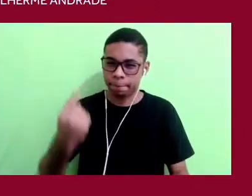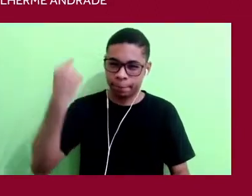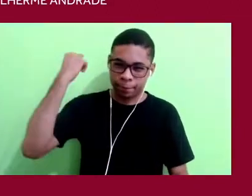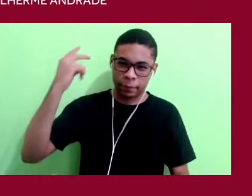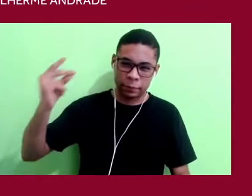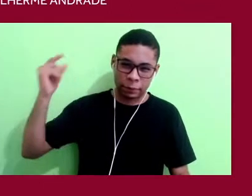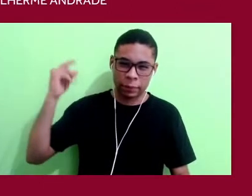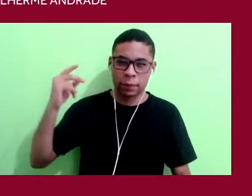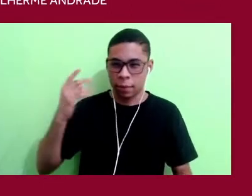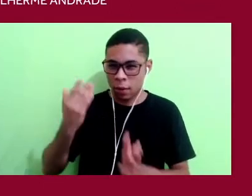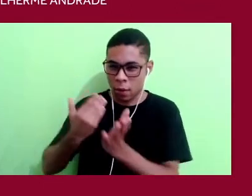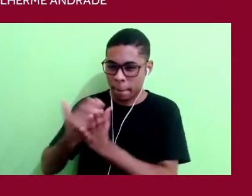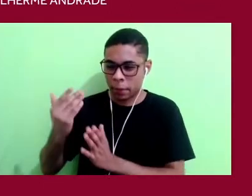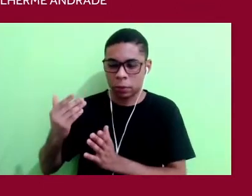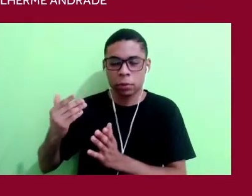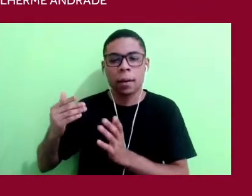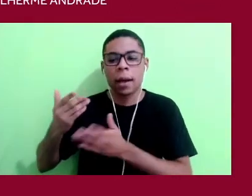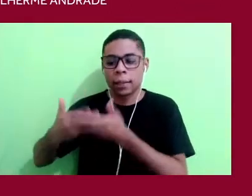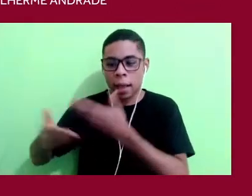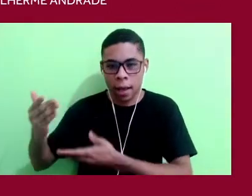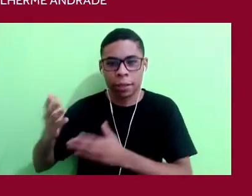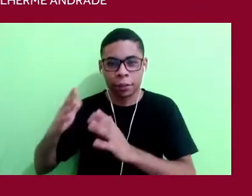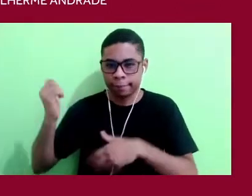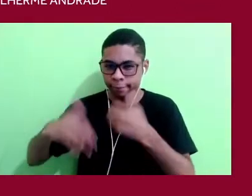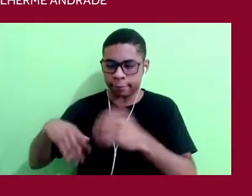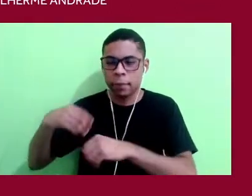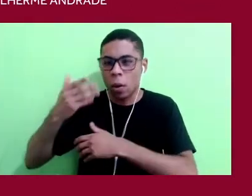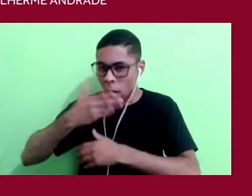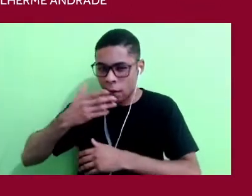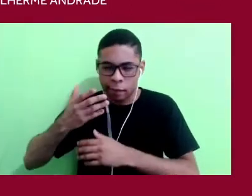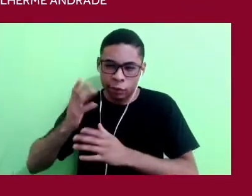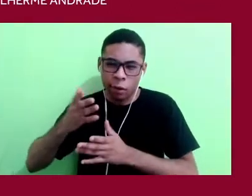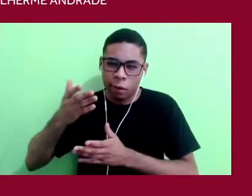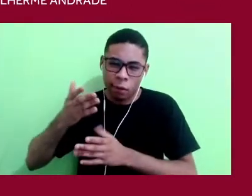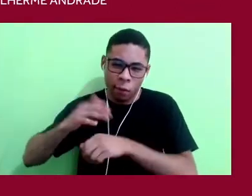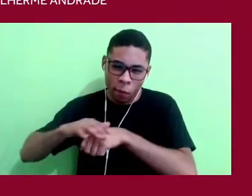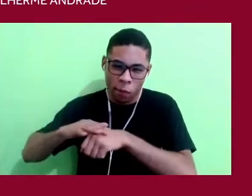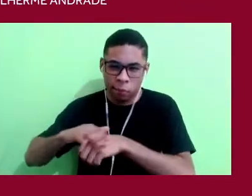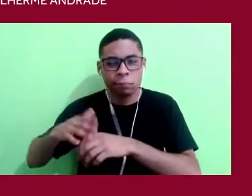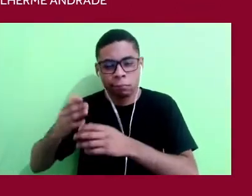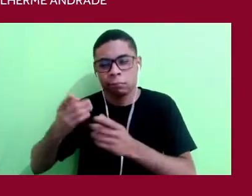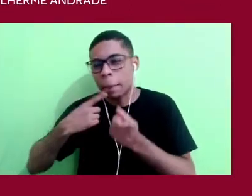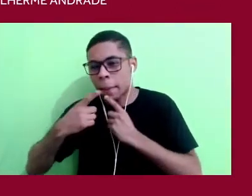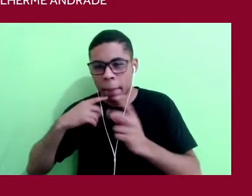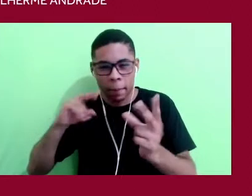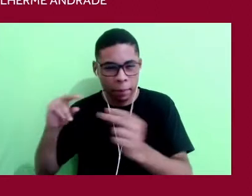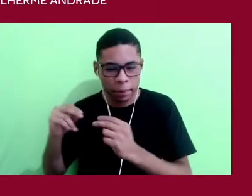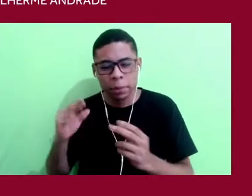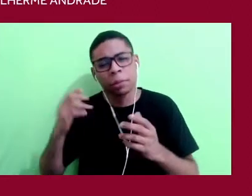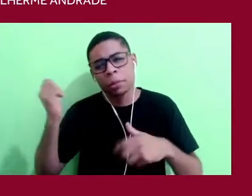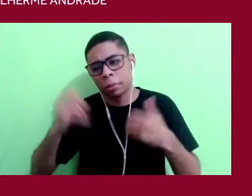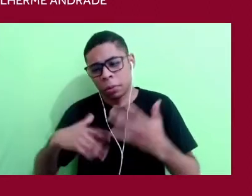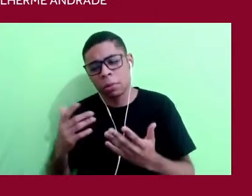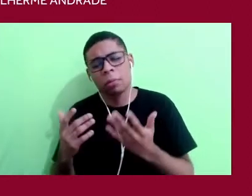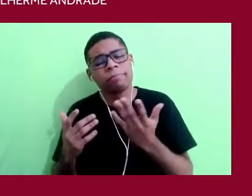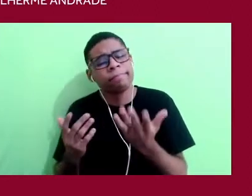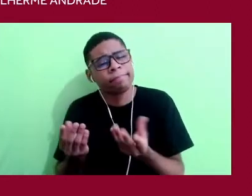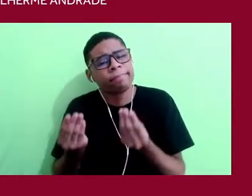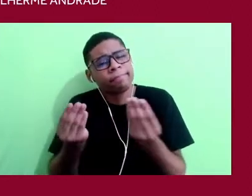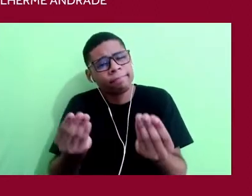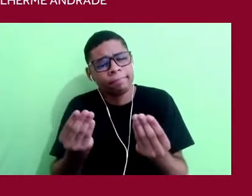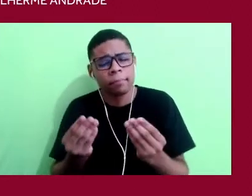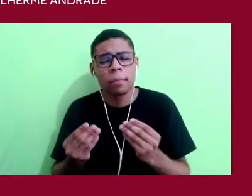slides, a gente conversou sobre isso? É aqui que a gente começa a vislumbrar o que isso pode trazer de retorno